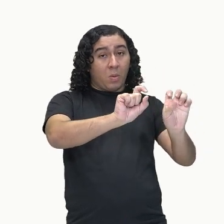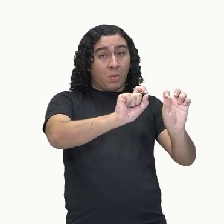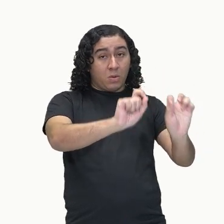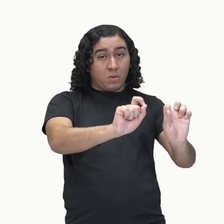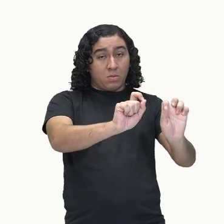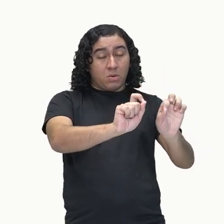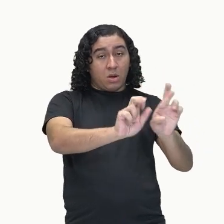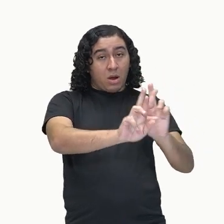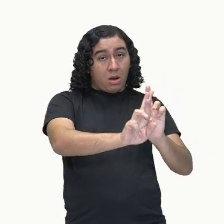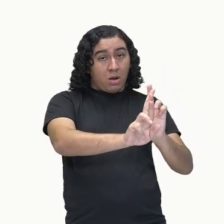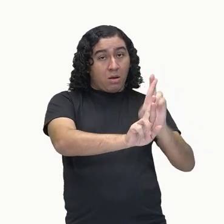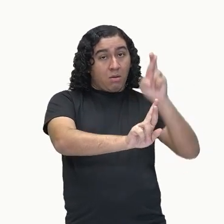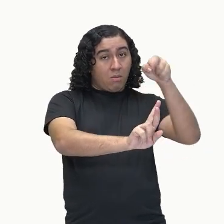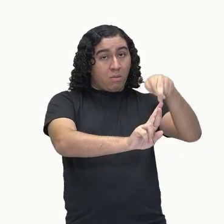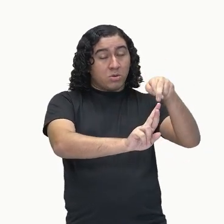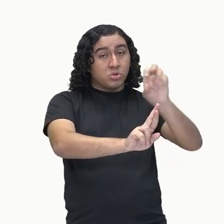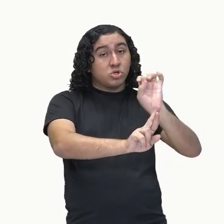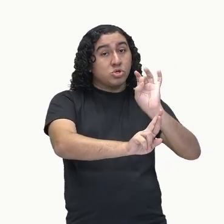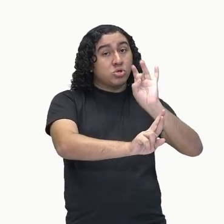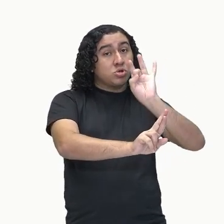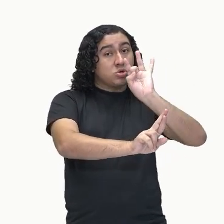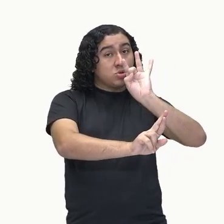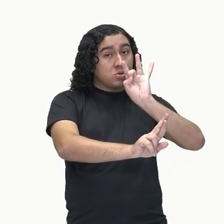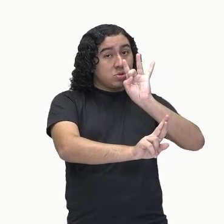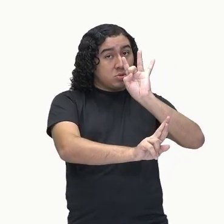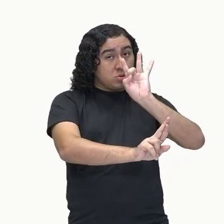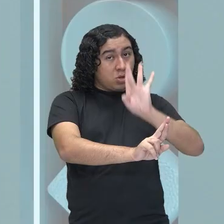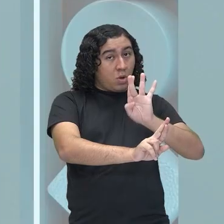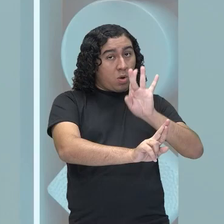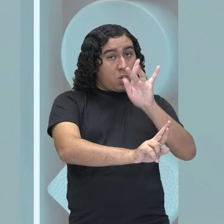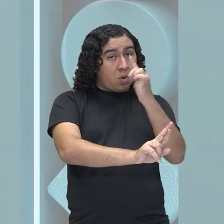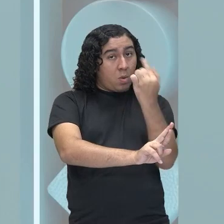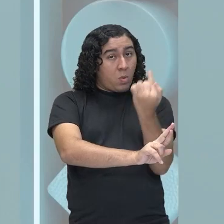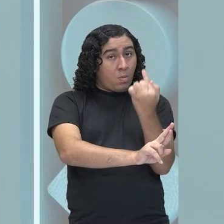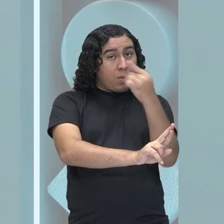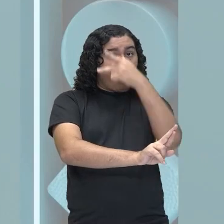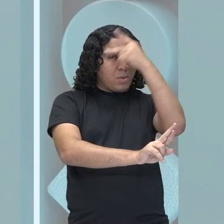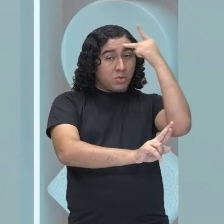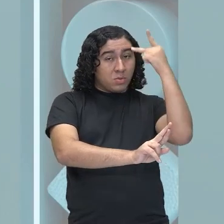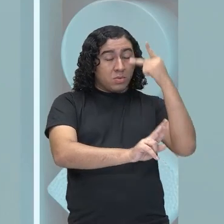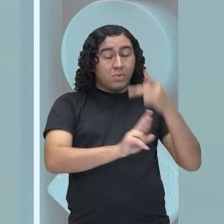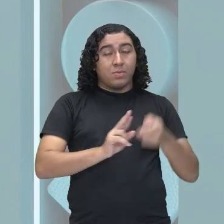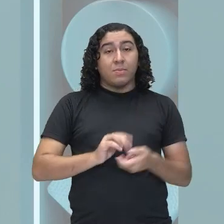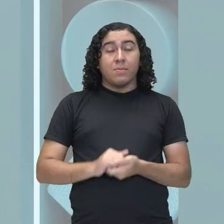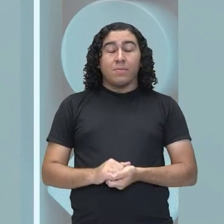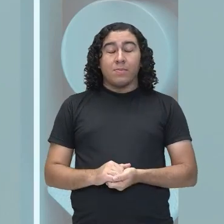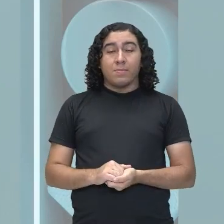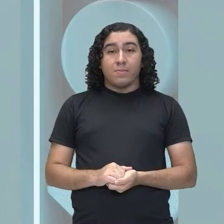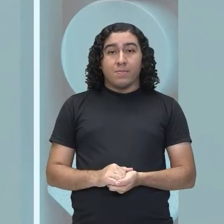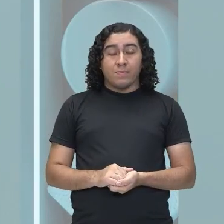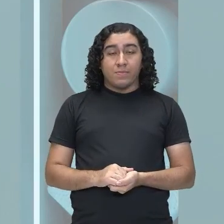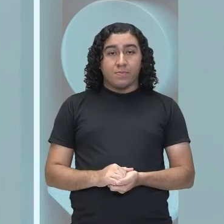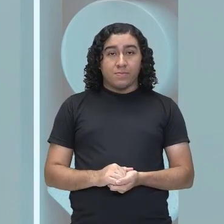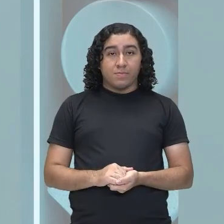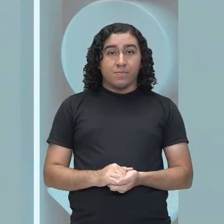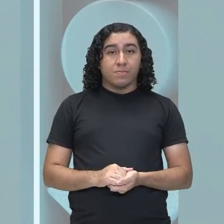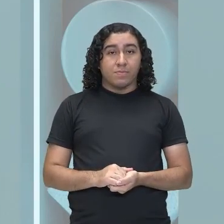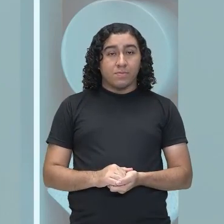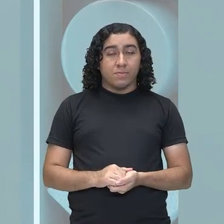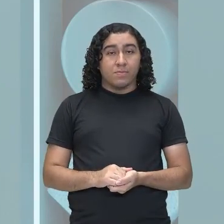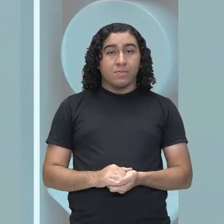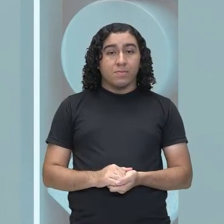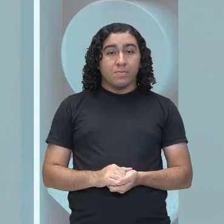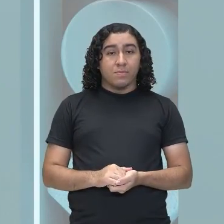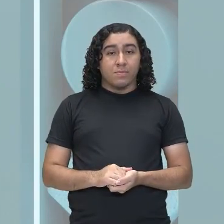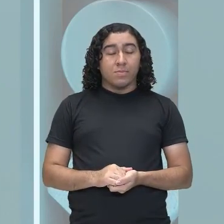referem-se apenas apenas a uma pessoa Quando eu digo jo eu tô me referindo apenas a mim ao eu